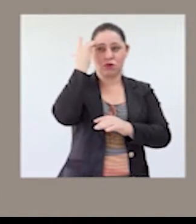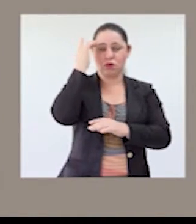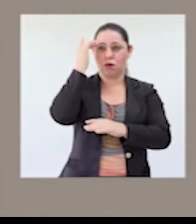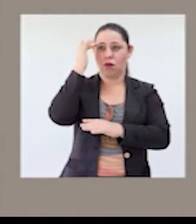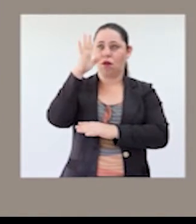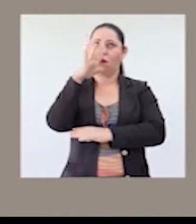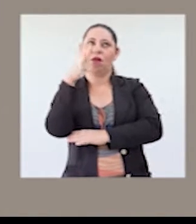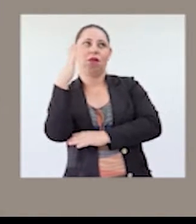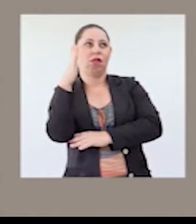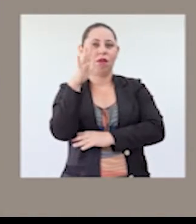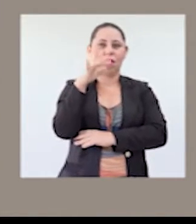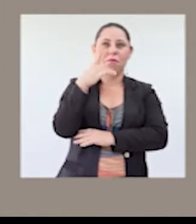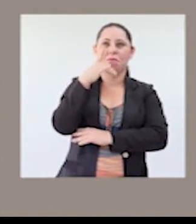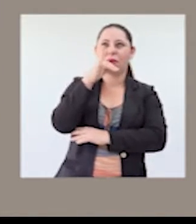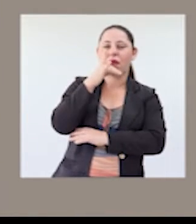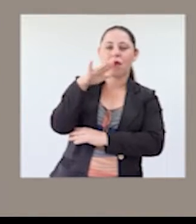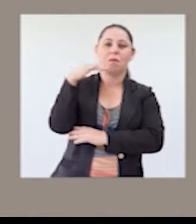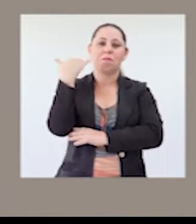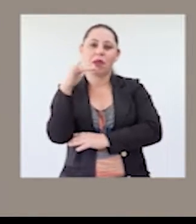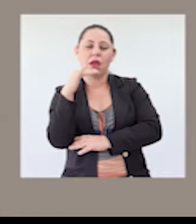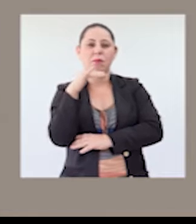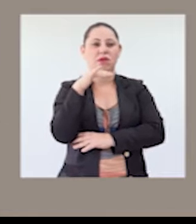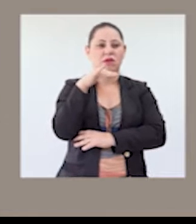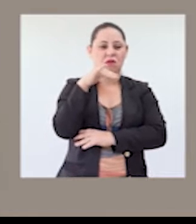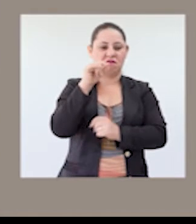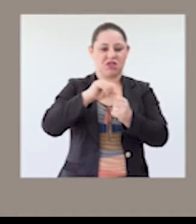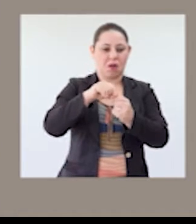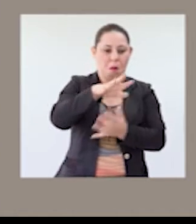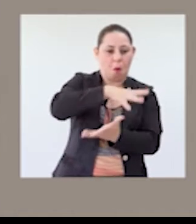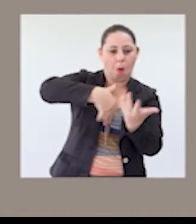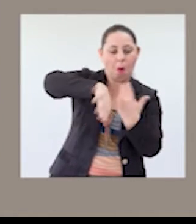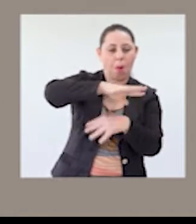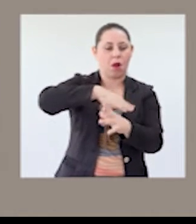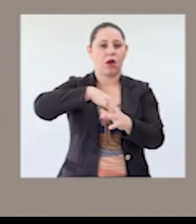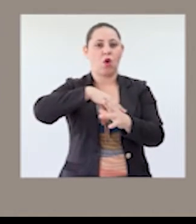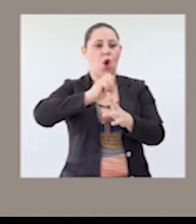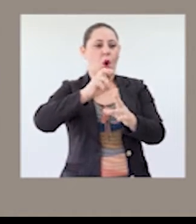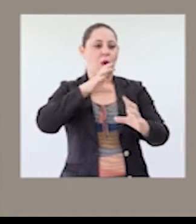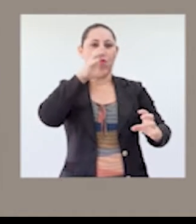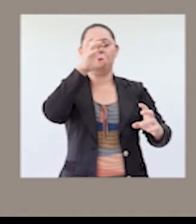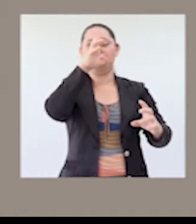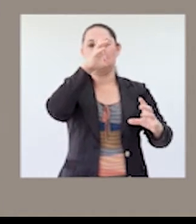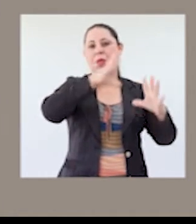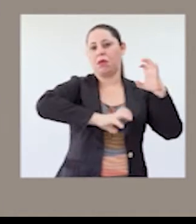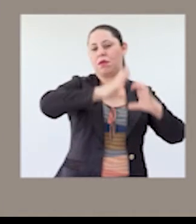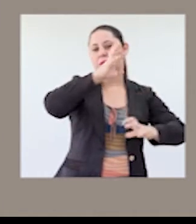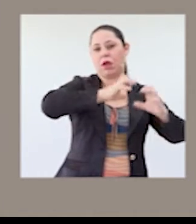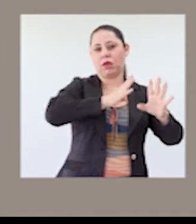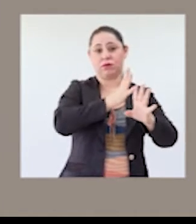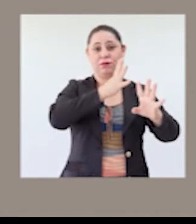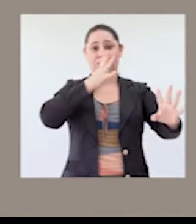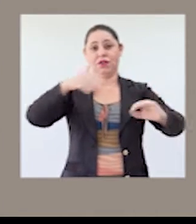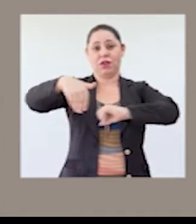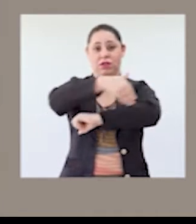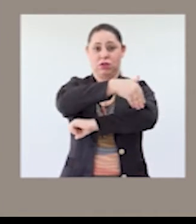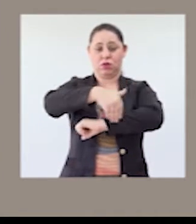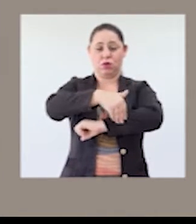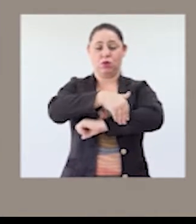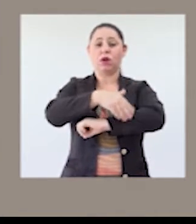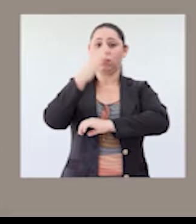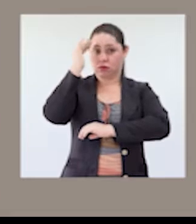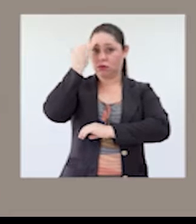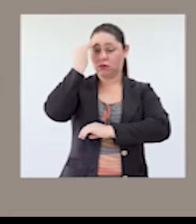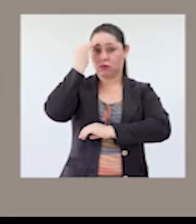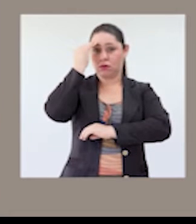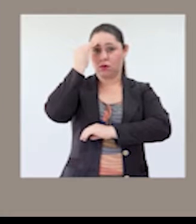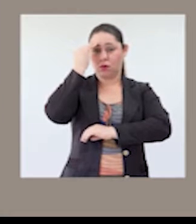sessão eleitoral e venha, porventura, tumultuar aquele ambiente, ou ainda se desentender com alguém na fila ou nas ruas,